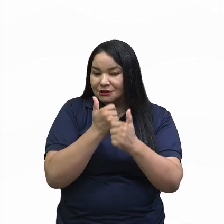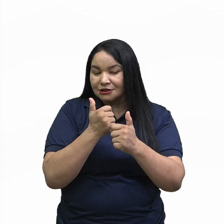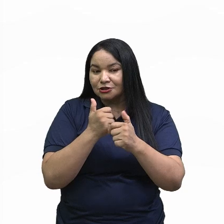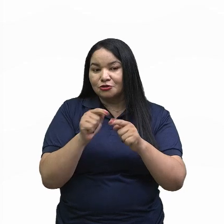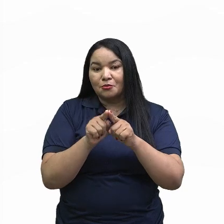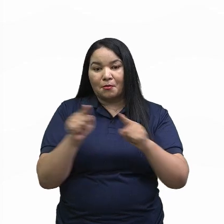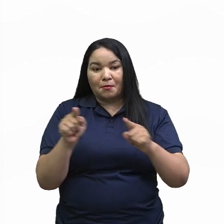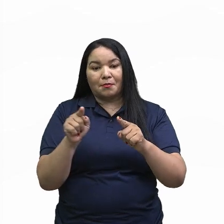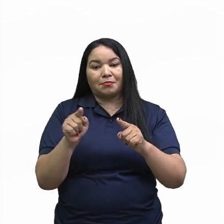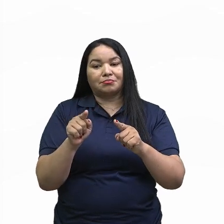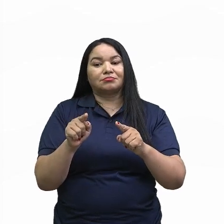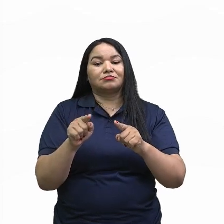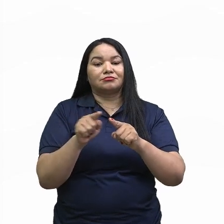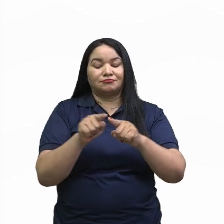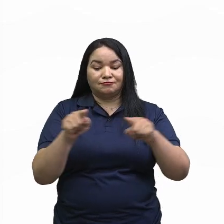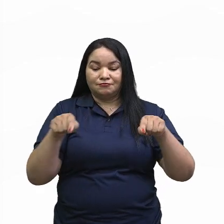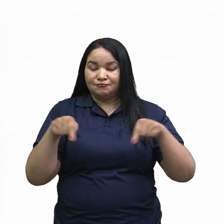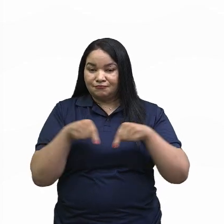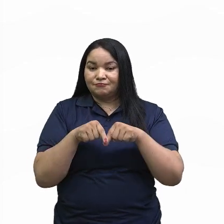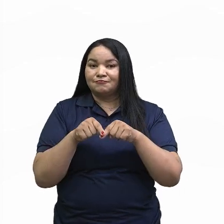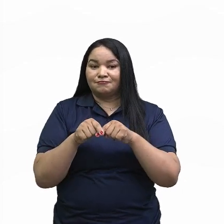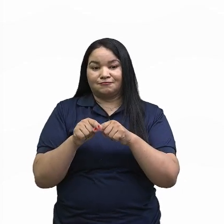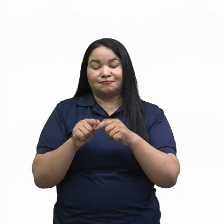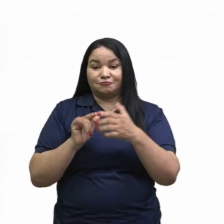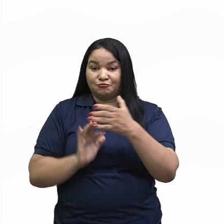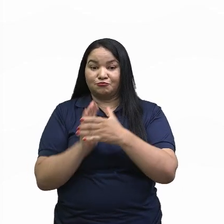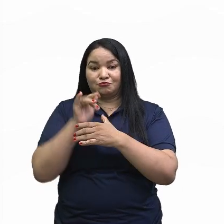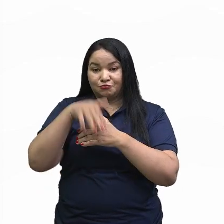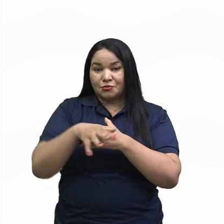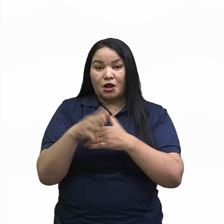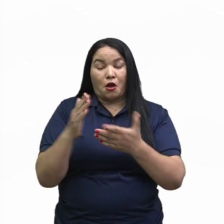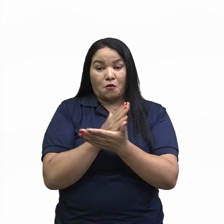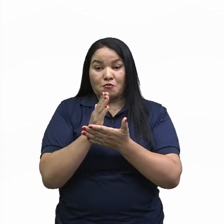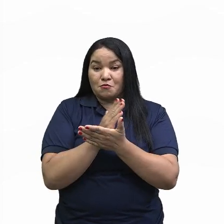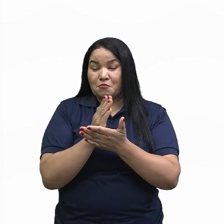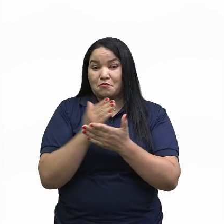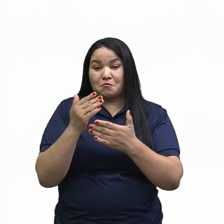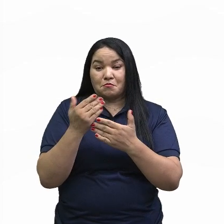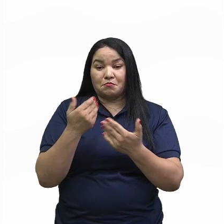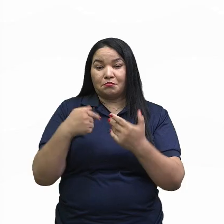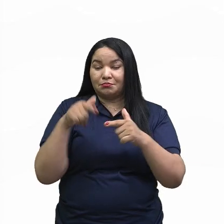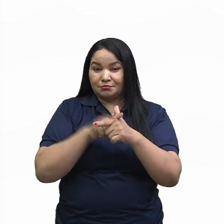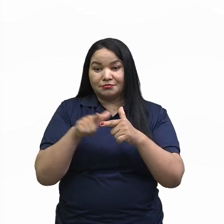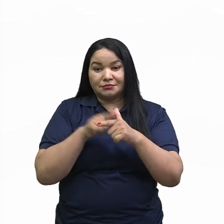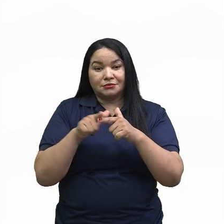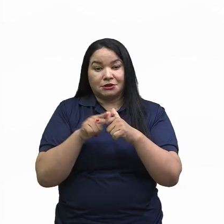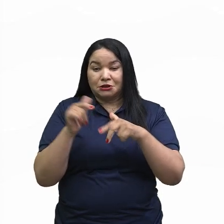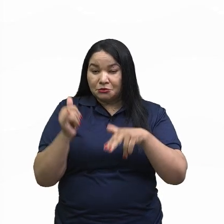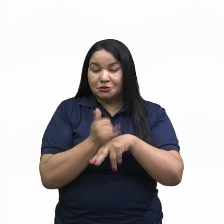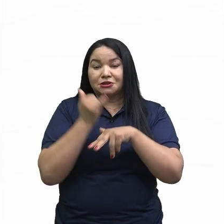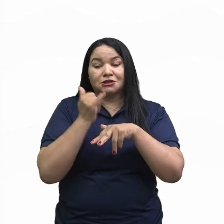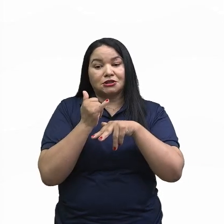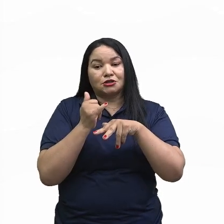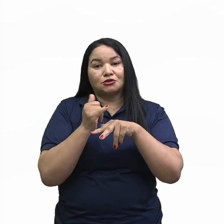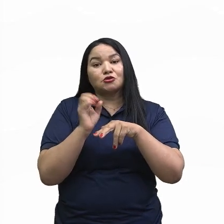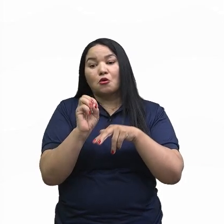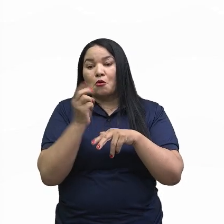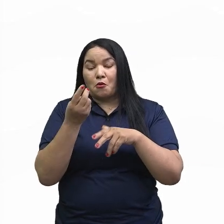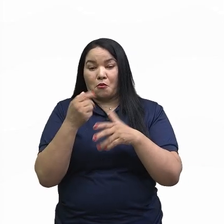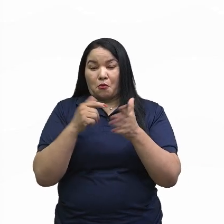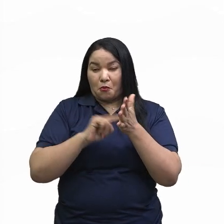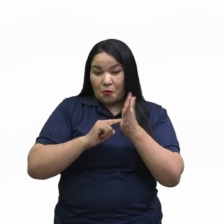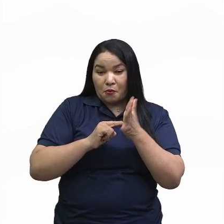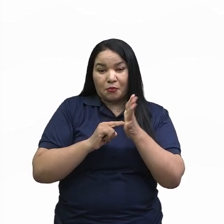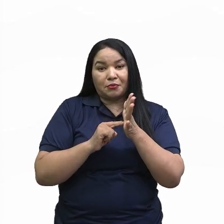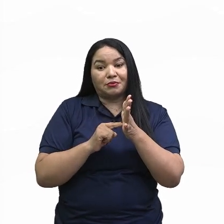mas na verdade, né, em acidentes nucleares ou reatores ativos, pode-se ver esse brilho